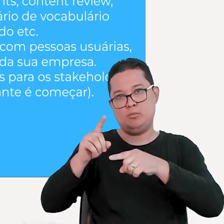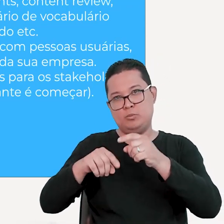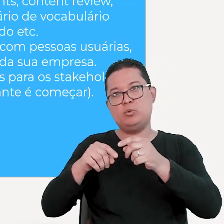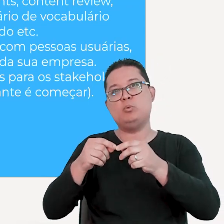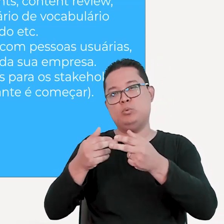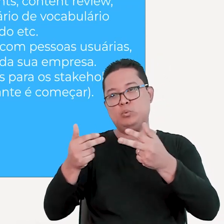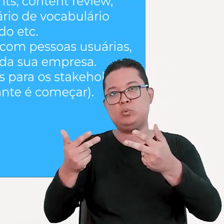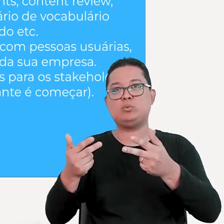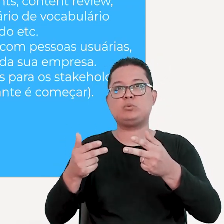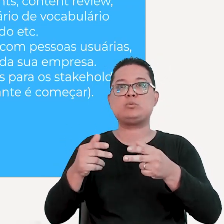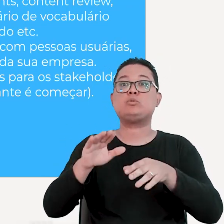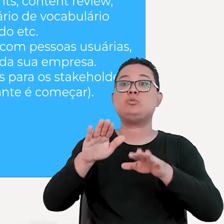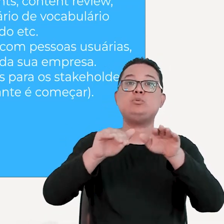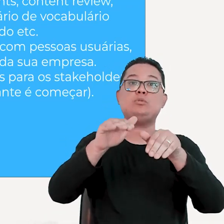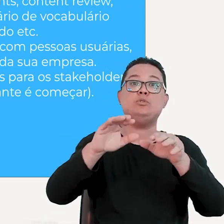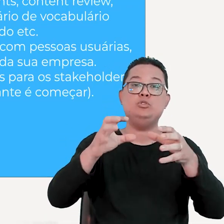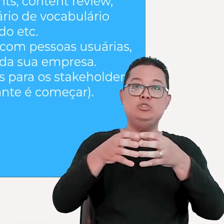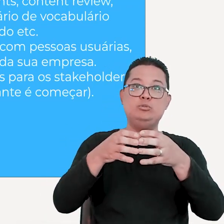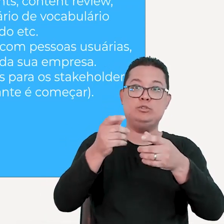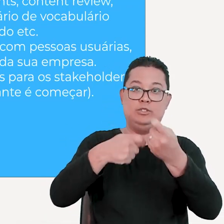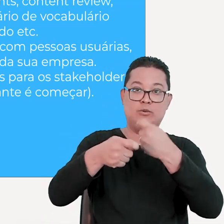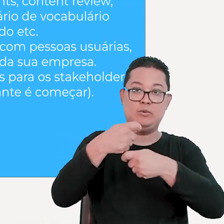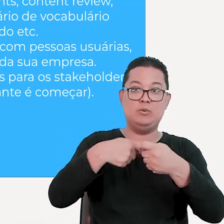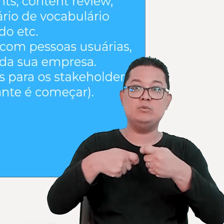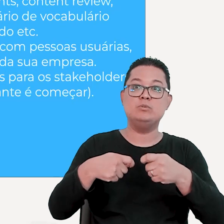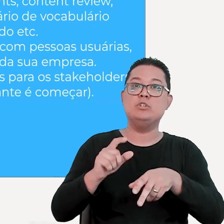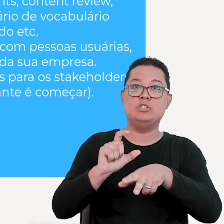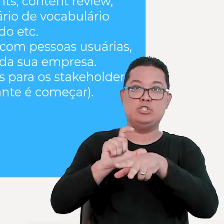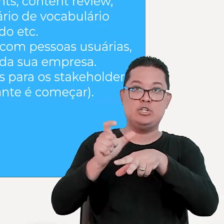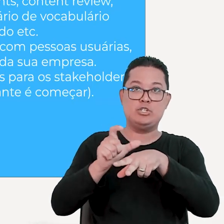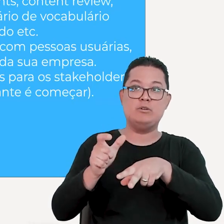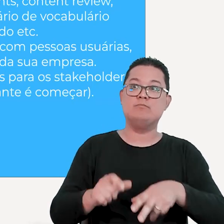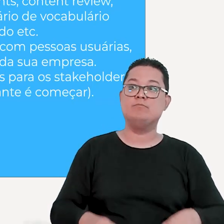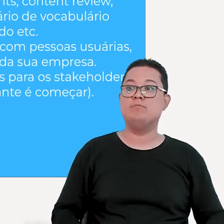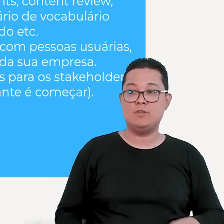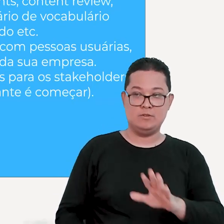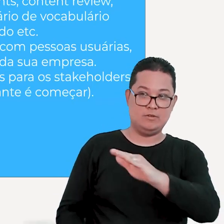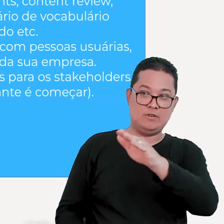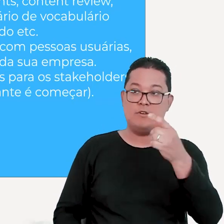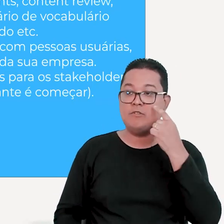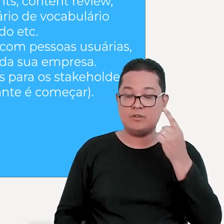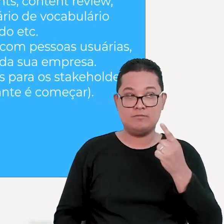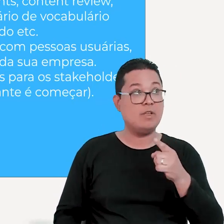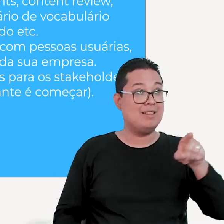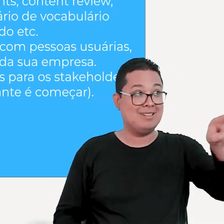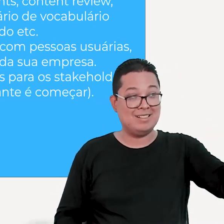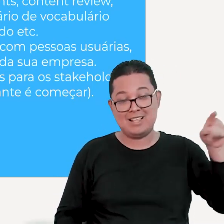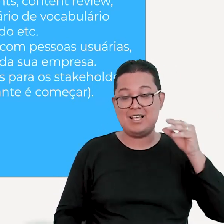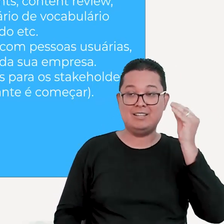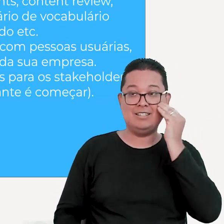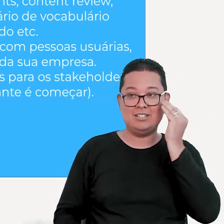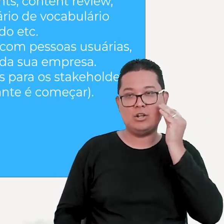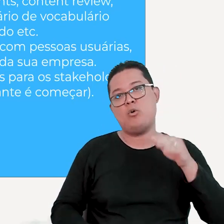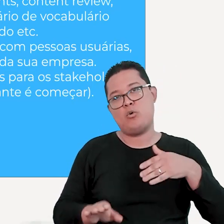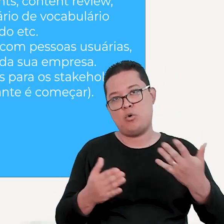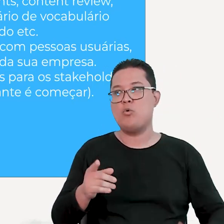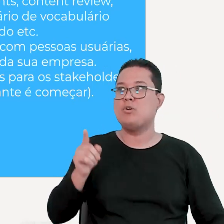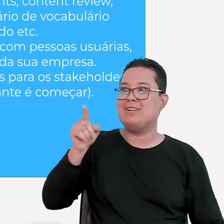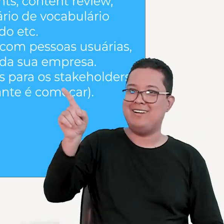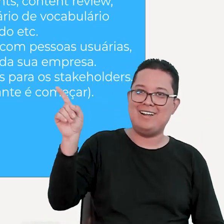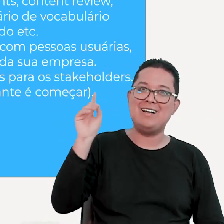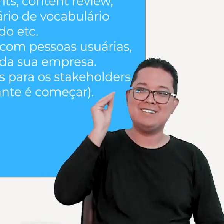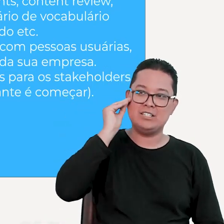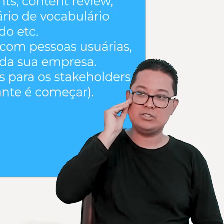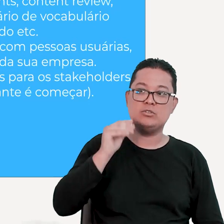seu texto não foi só saiu da minha cabeça ou porque eu quis, porque eu achei bonito, porque é assim que todo mundo faz. Não,